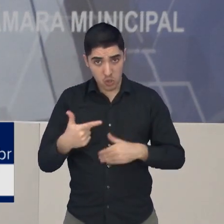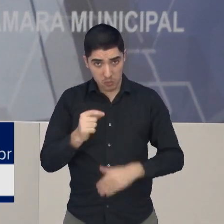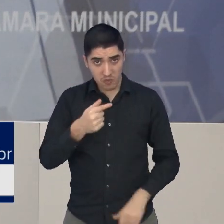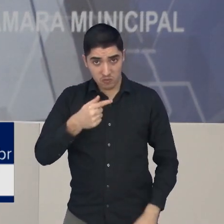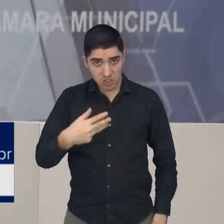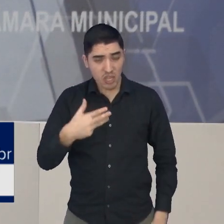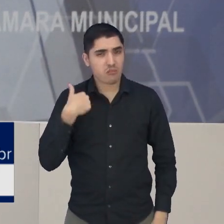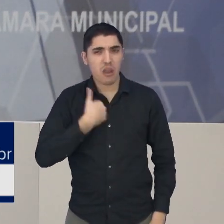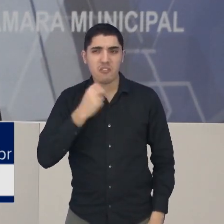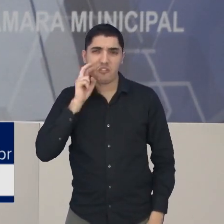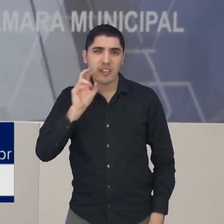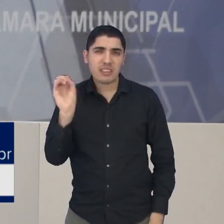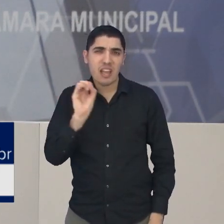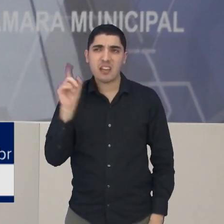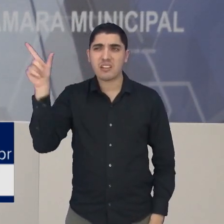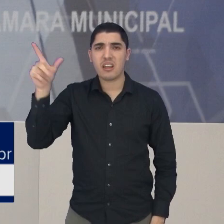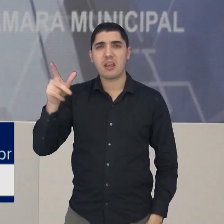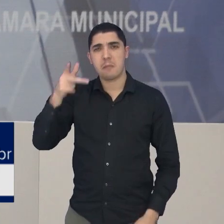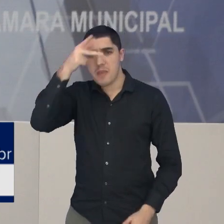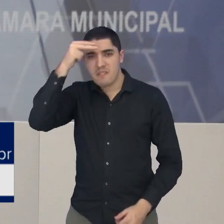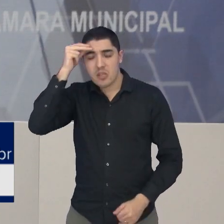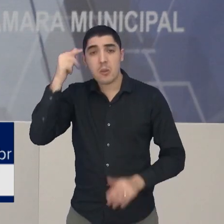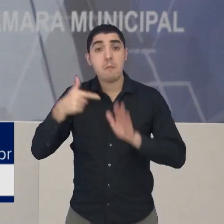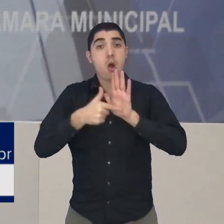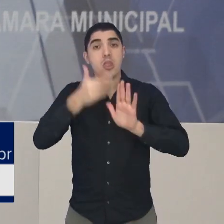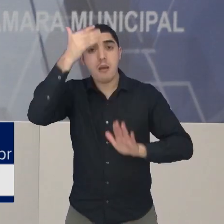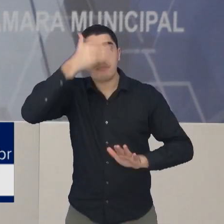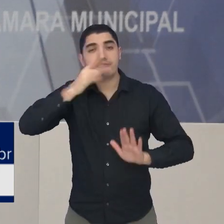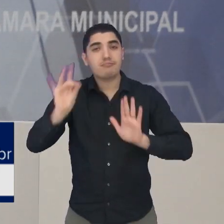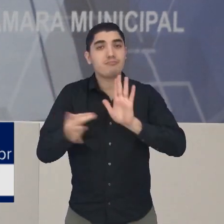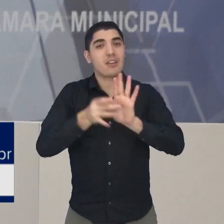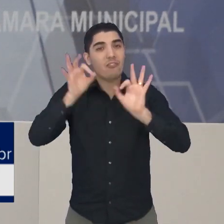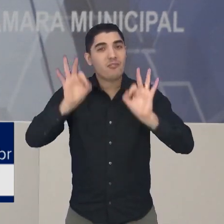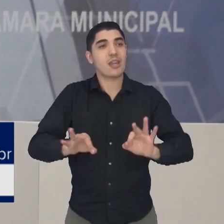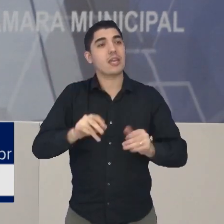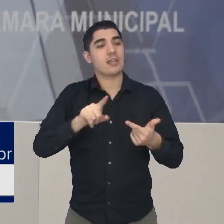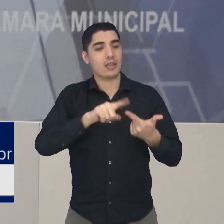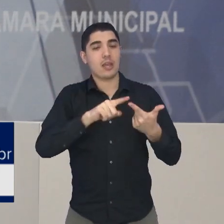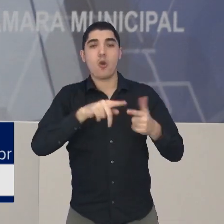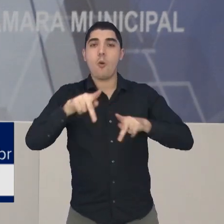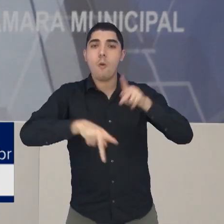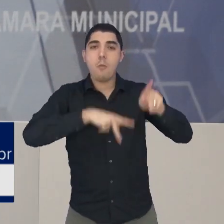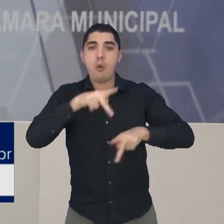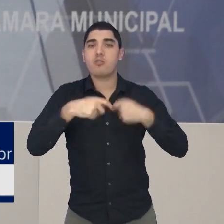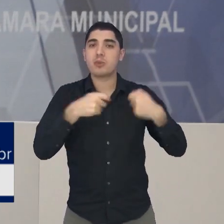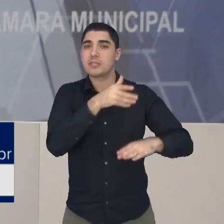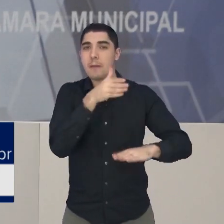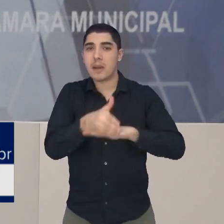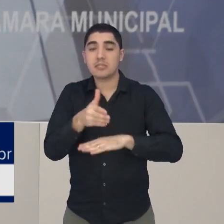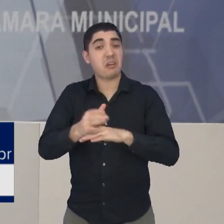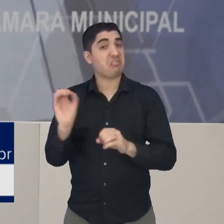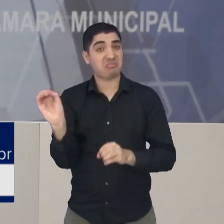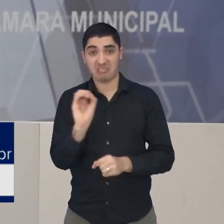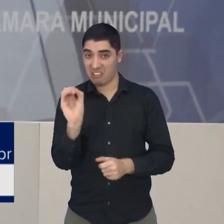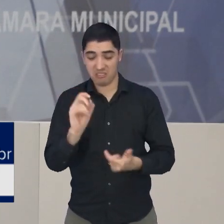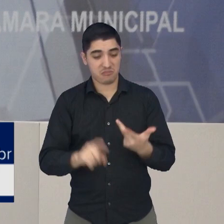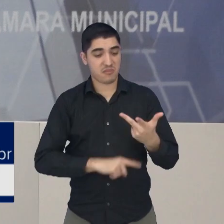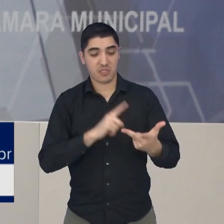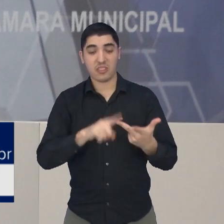dessa Câmara, porque se tivesse tido a participação dessa Câmara, minimamente os vereadores teriam